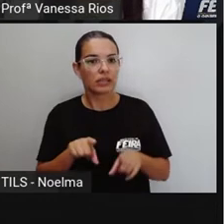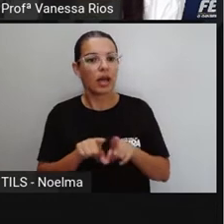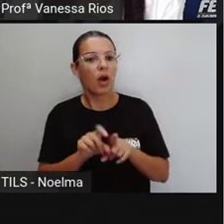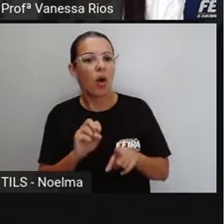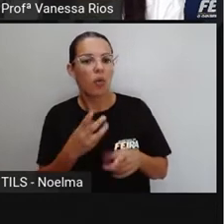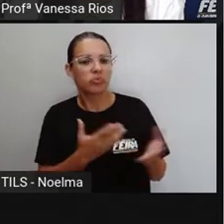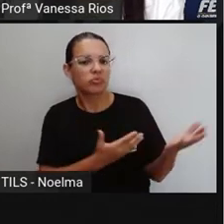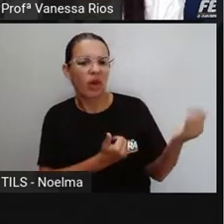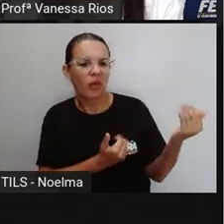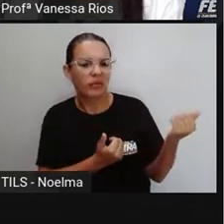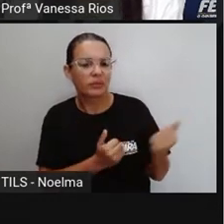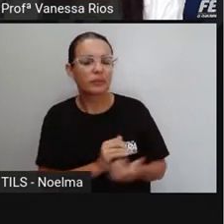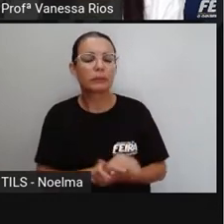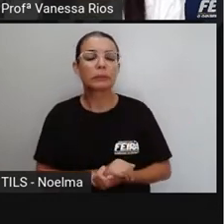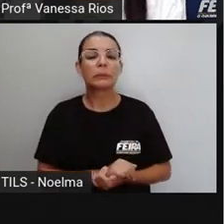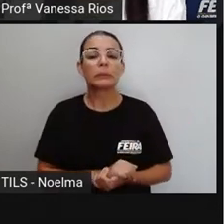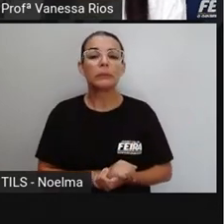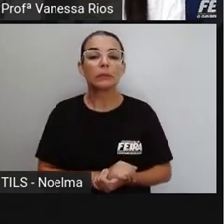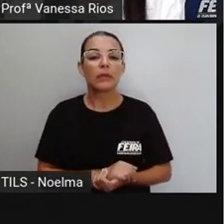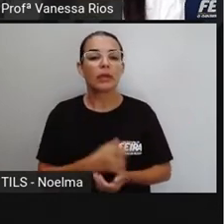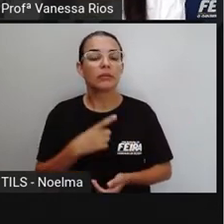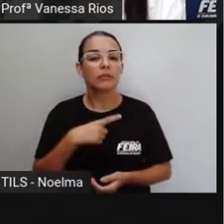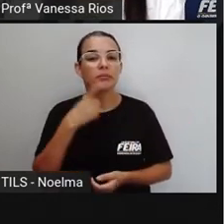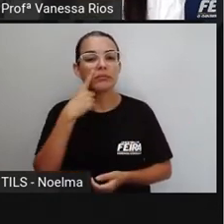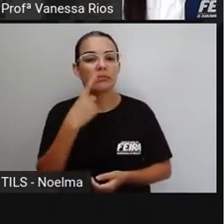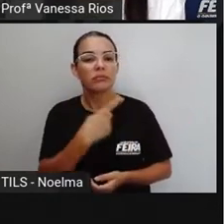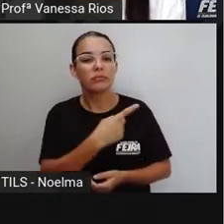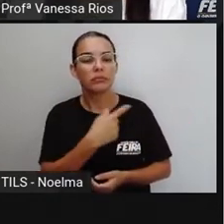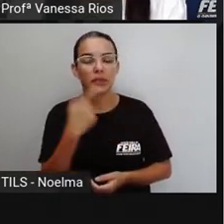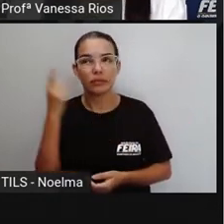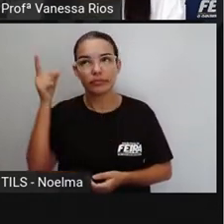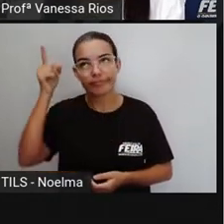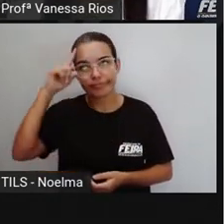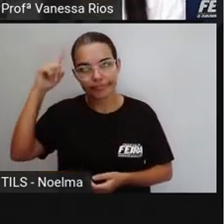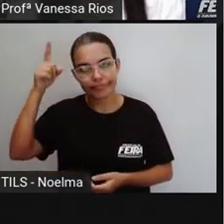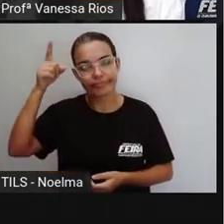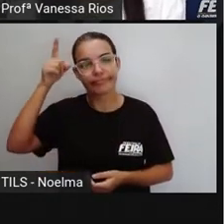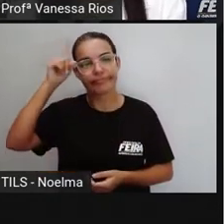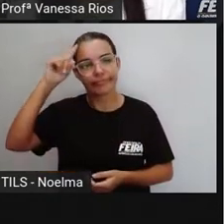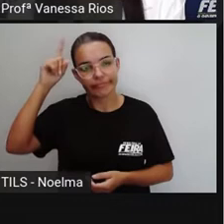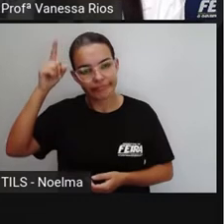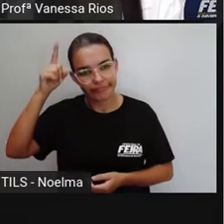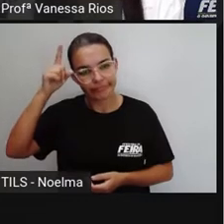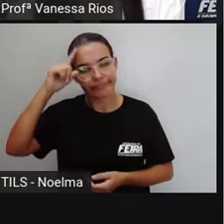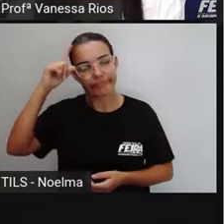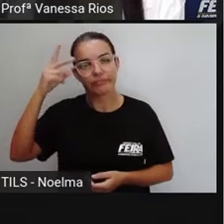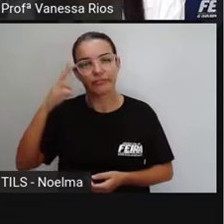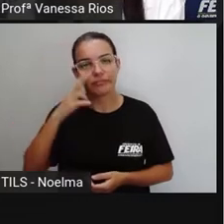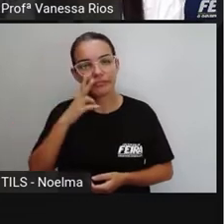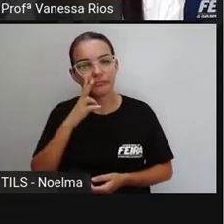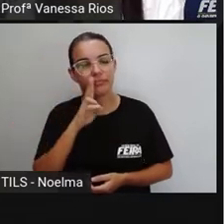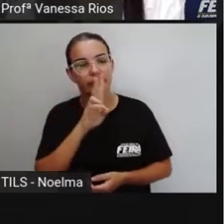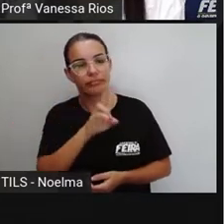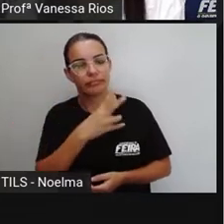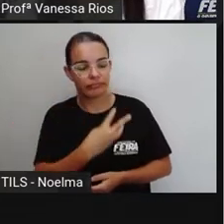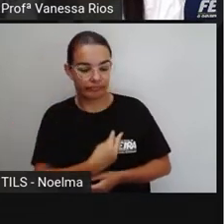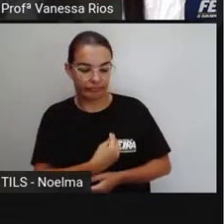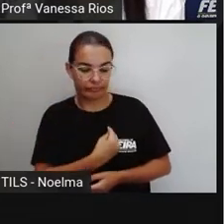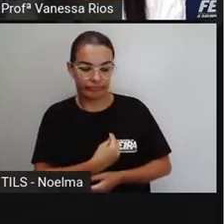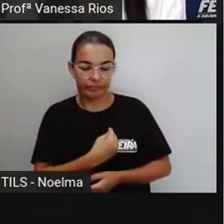adolescente, utilizando da ação cotidiana que é muito comum, né, na vida aí das